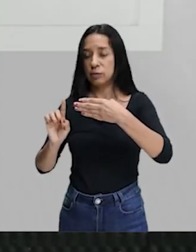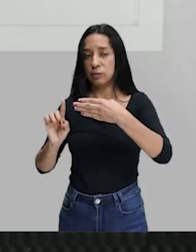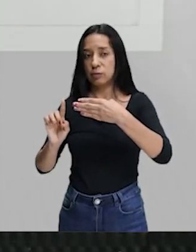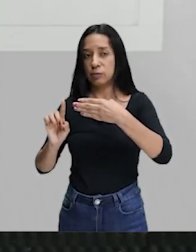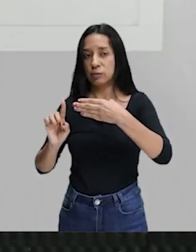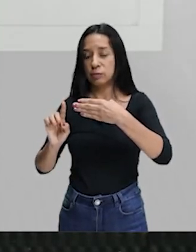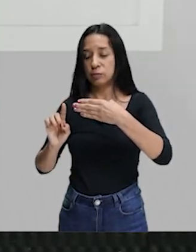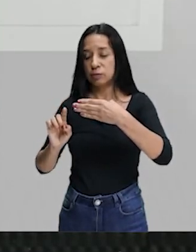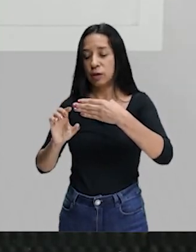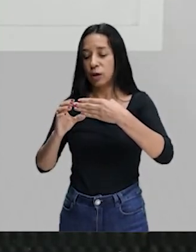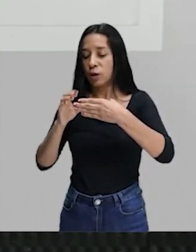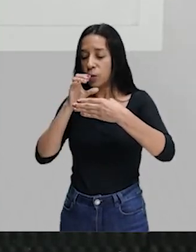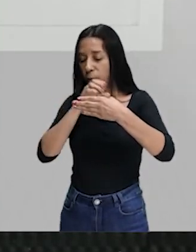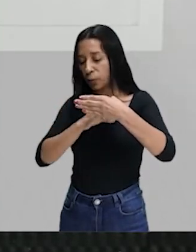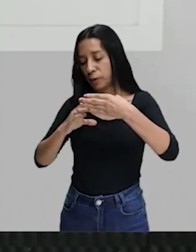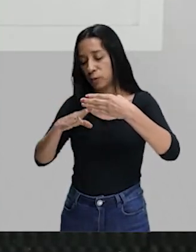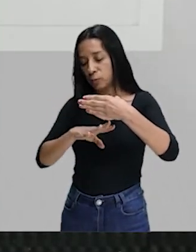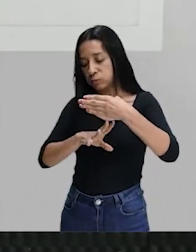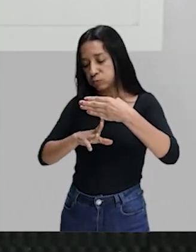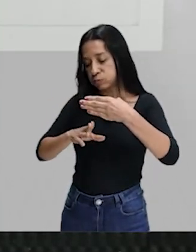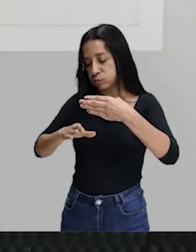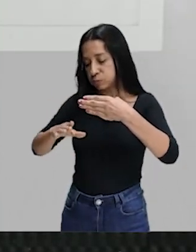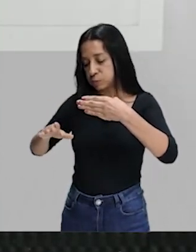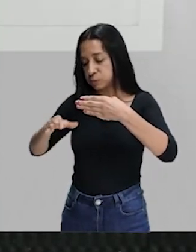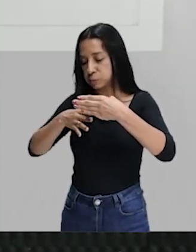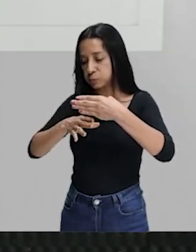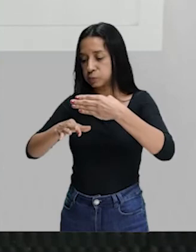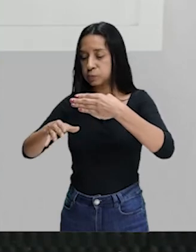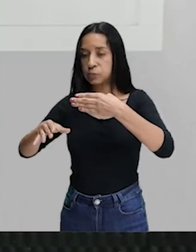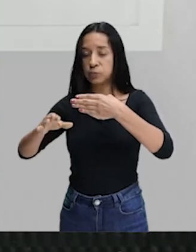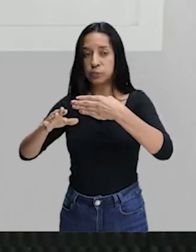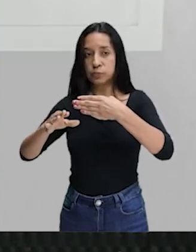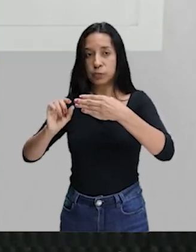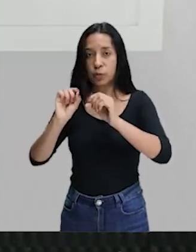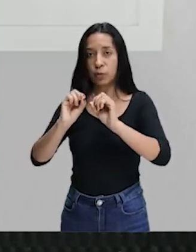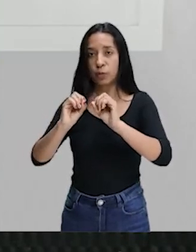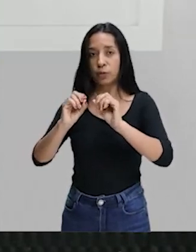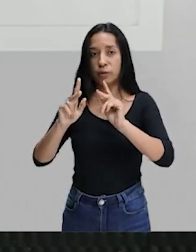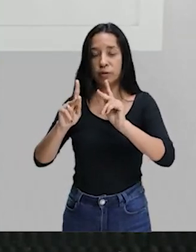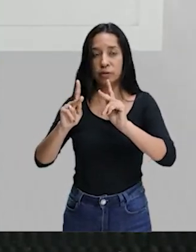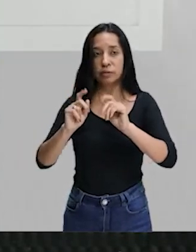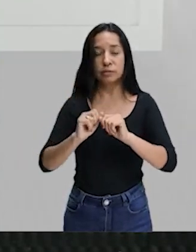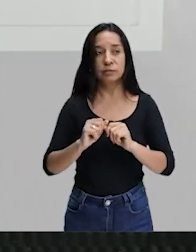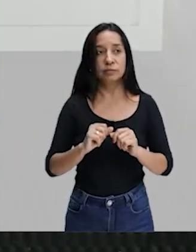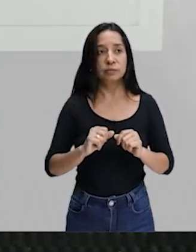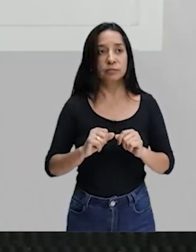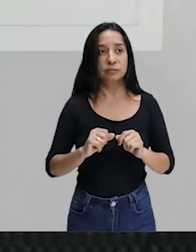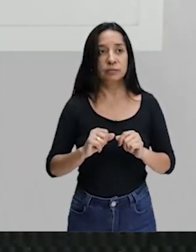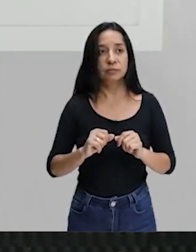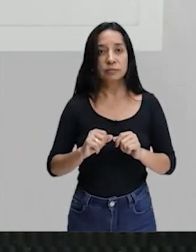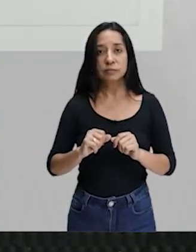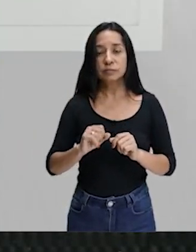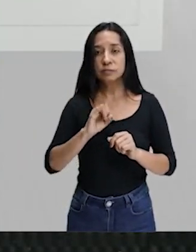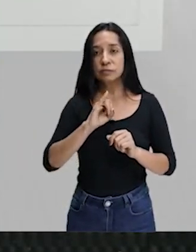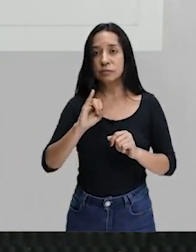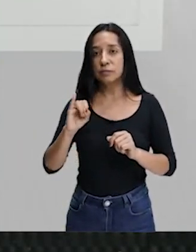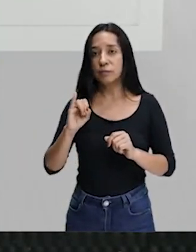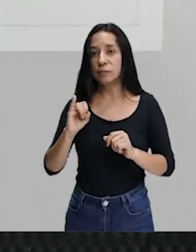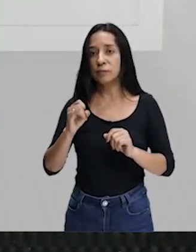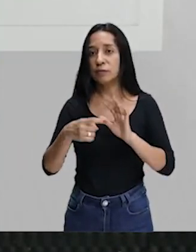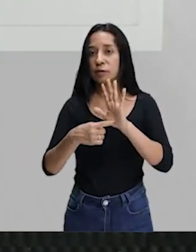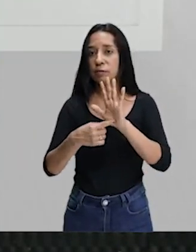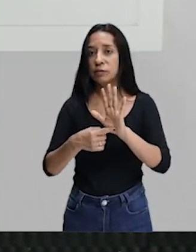passar. O tamanho que ele vai ter que passar, né, o caminho que ele vai ter que passar, tá ok? Então, se nós representarmos